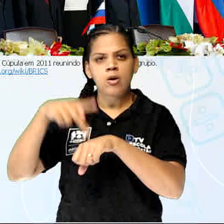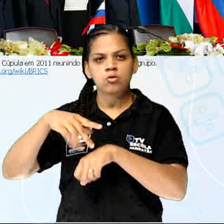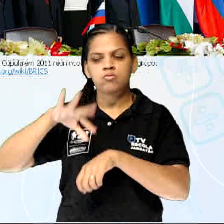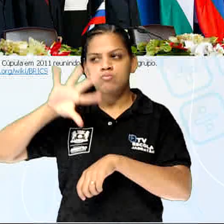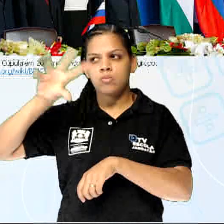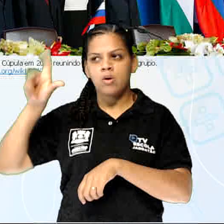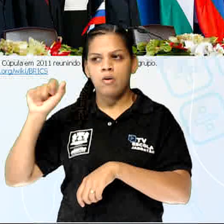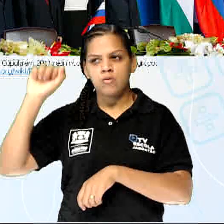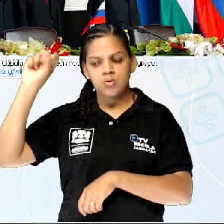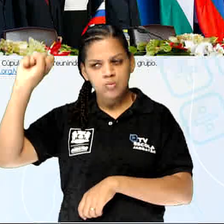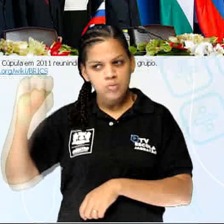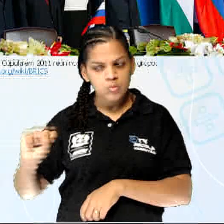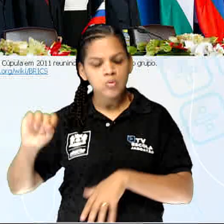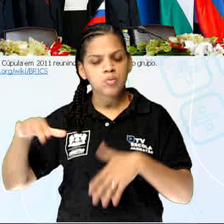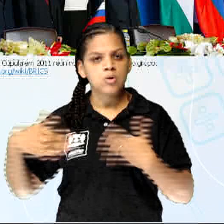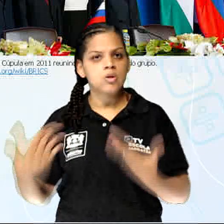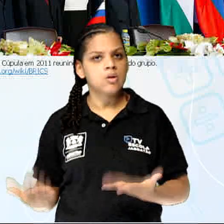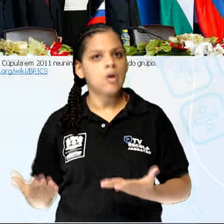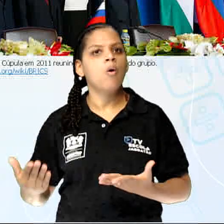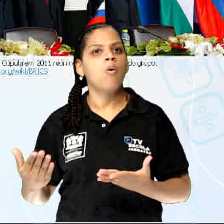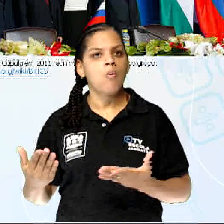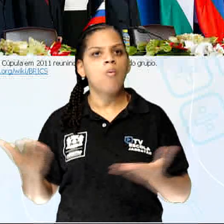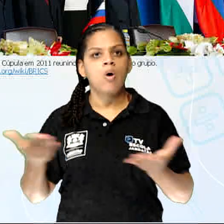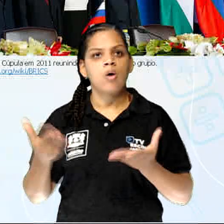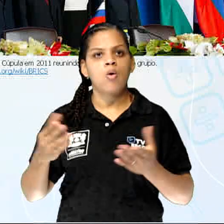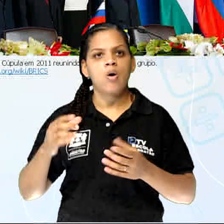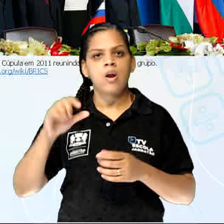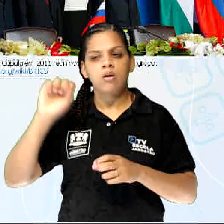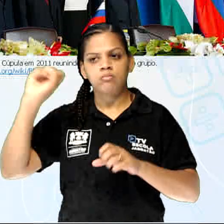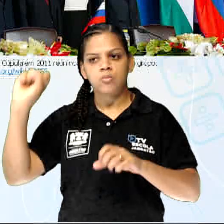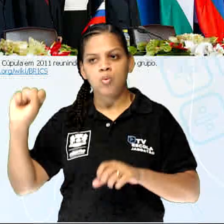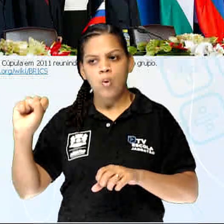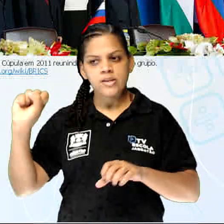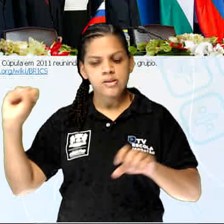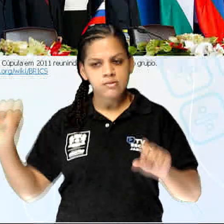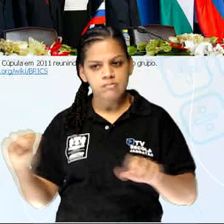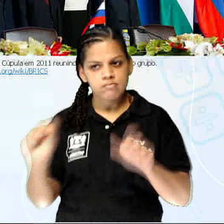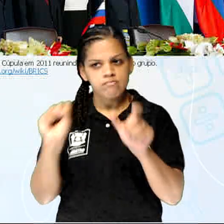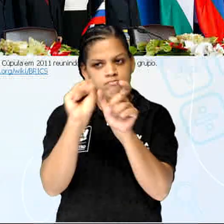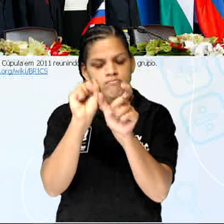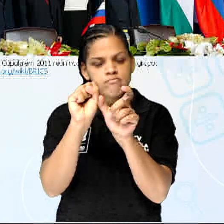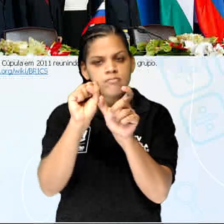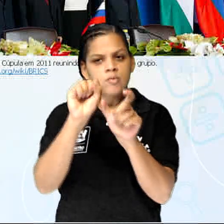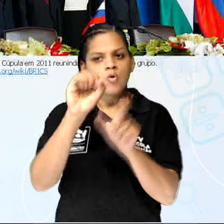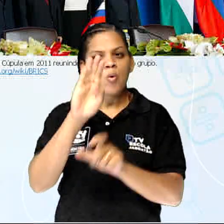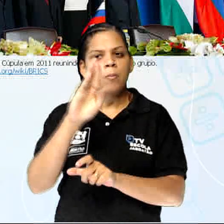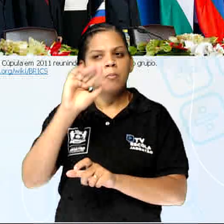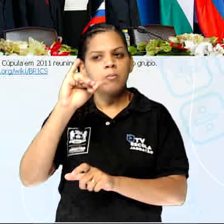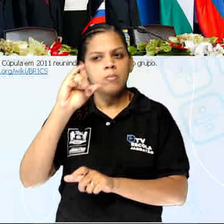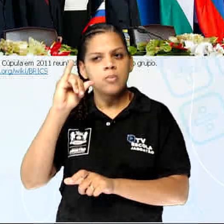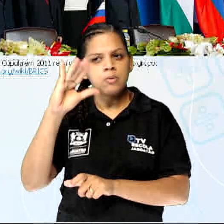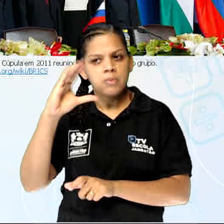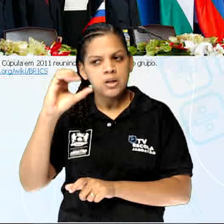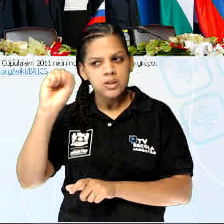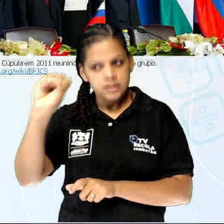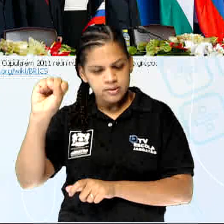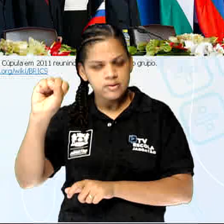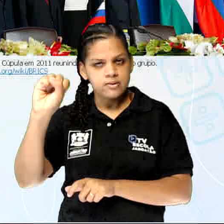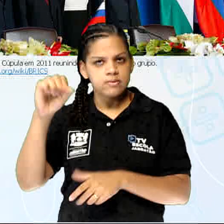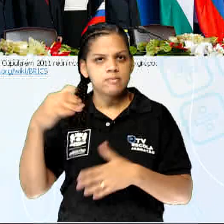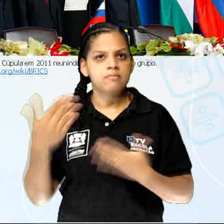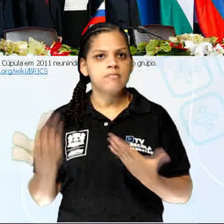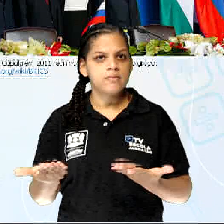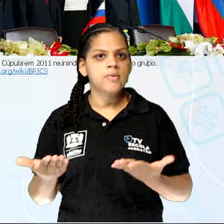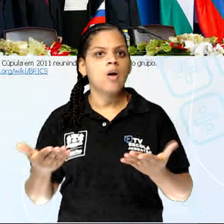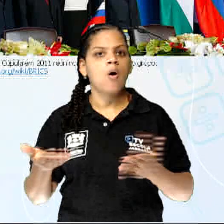partir disto, a sigla acrescentou o S de South Africa, ficando a sigla chamada BRICS, que